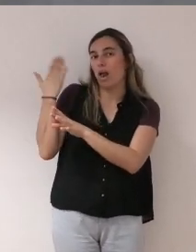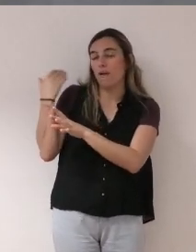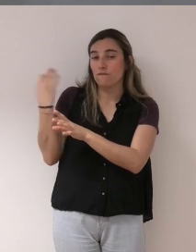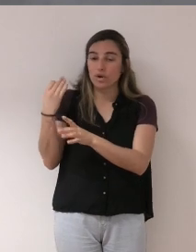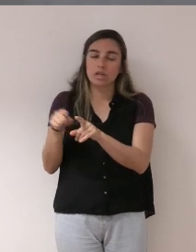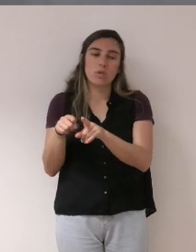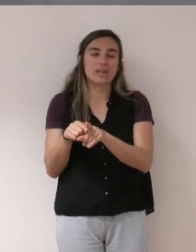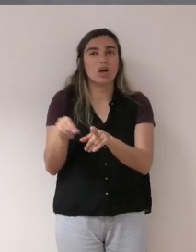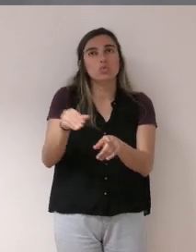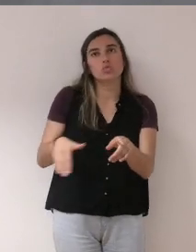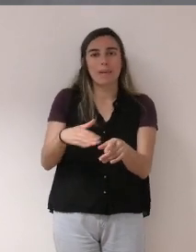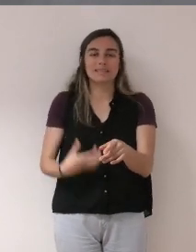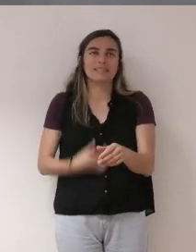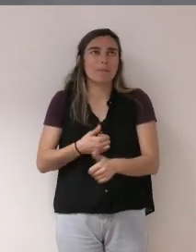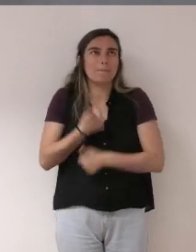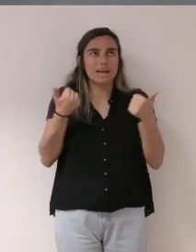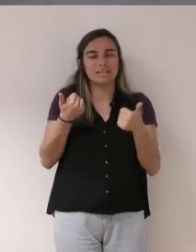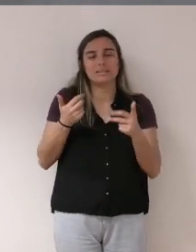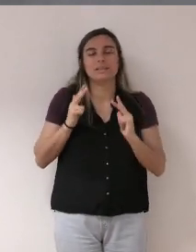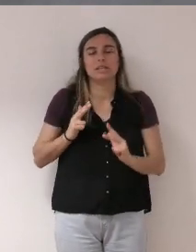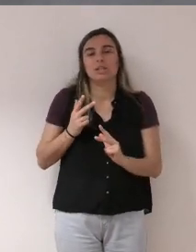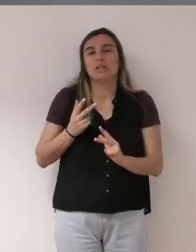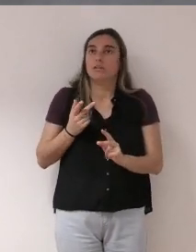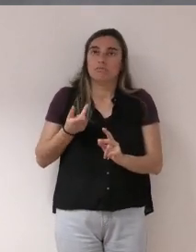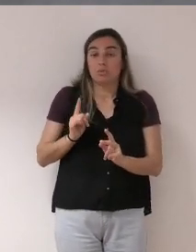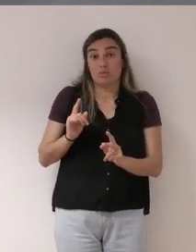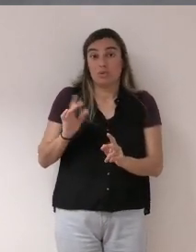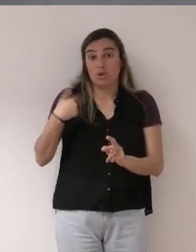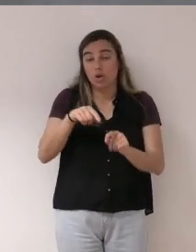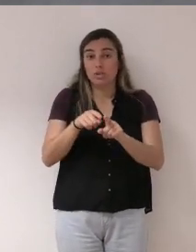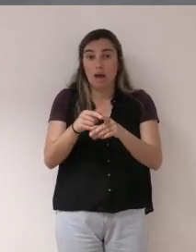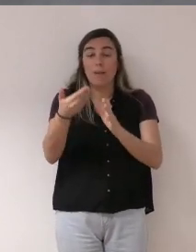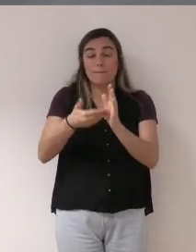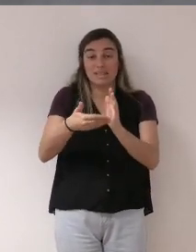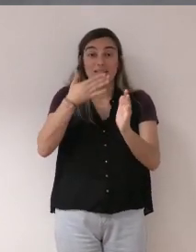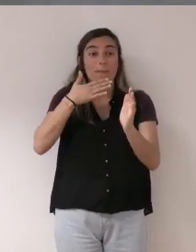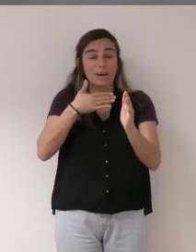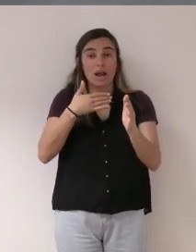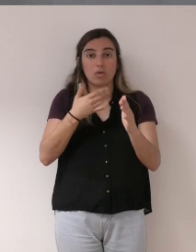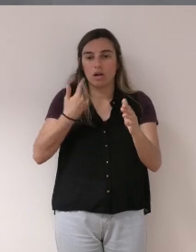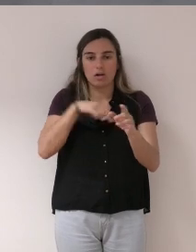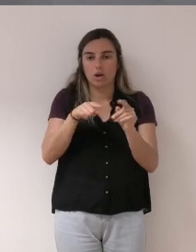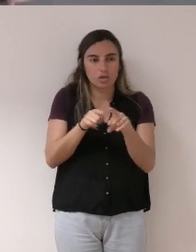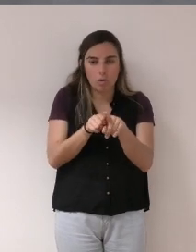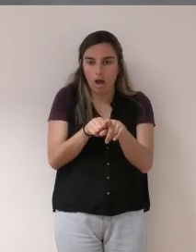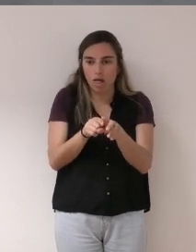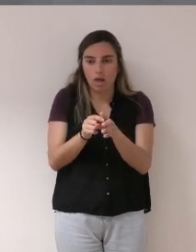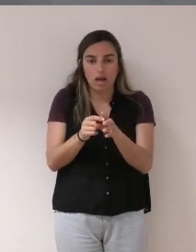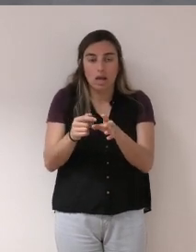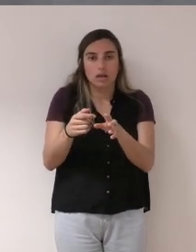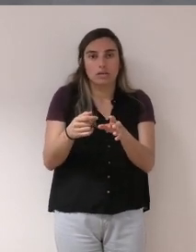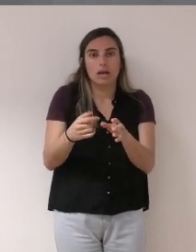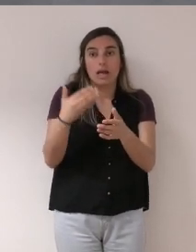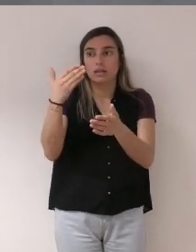de conforto, porque a partir do momento em que nós temos as páginas em branco, somos lançados numa espécie de abismo, estamos em queda